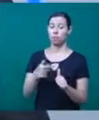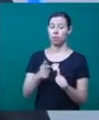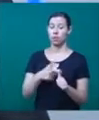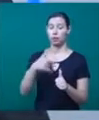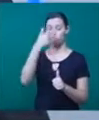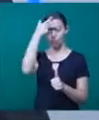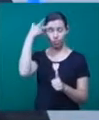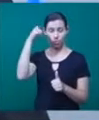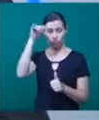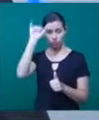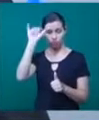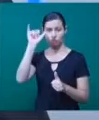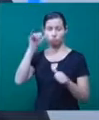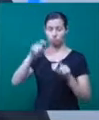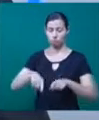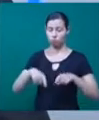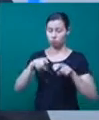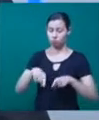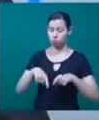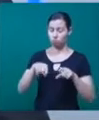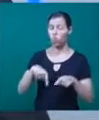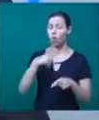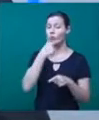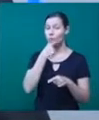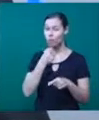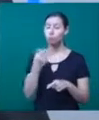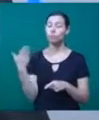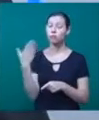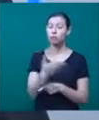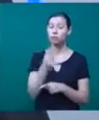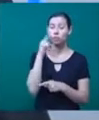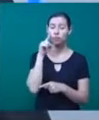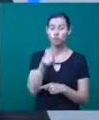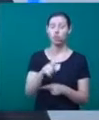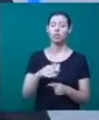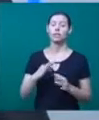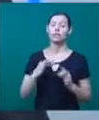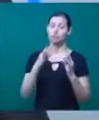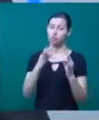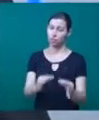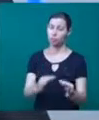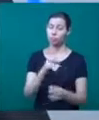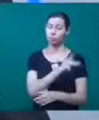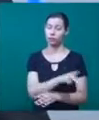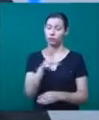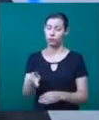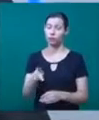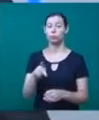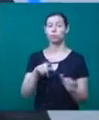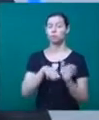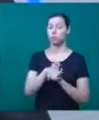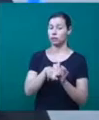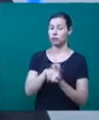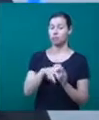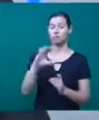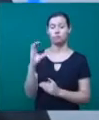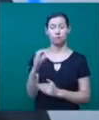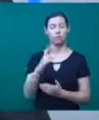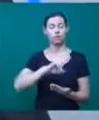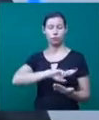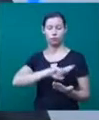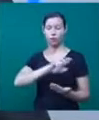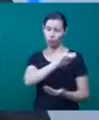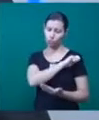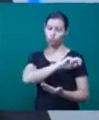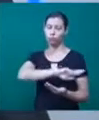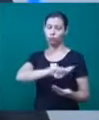Estaremos recebendo agricultores que já se inscreveram, além de técnicos, professores, pesquisadores, cientistas, estudantes.